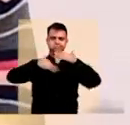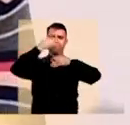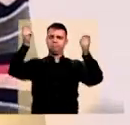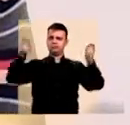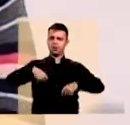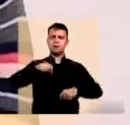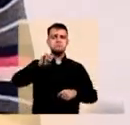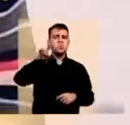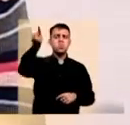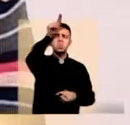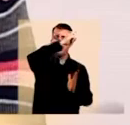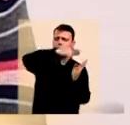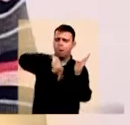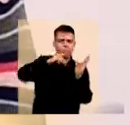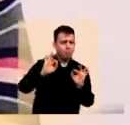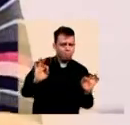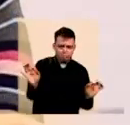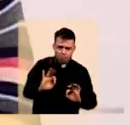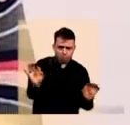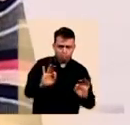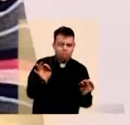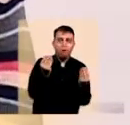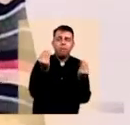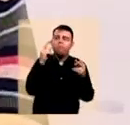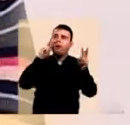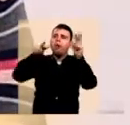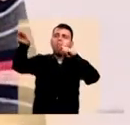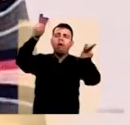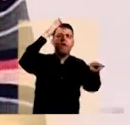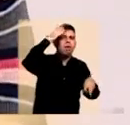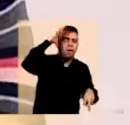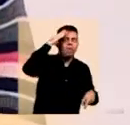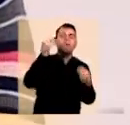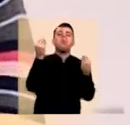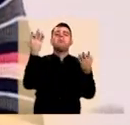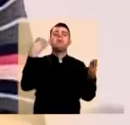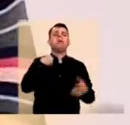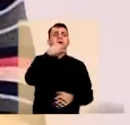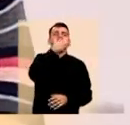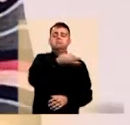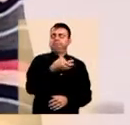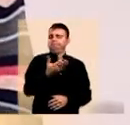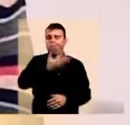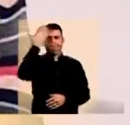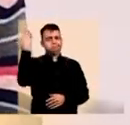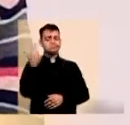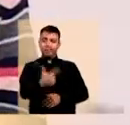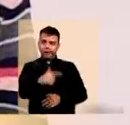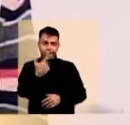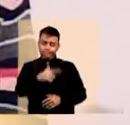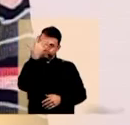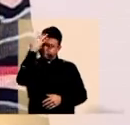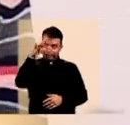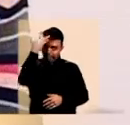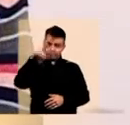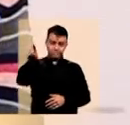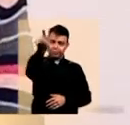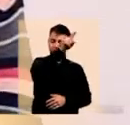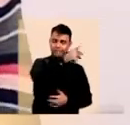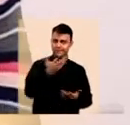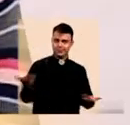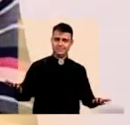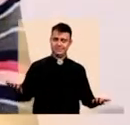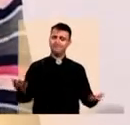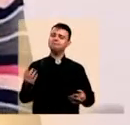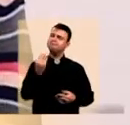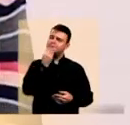lê, ele não sabe. Ele não sabe interpretar, ele não sabe criticar, ele vai criticar o que se ele não sabe, né? Então, a